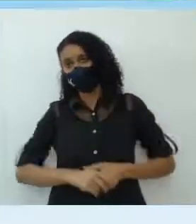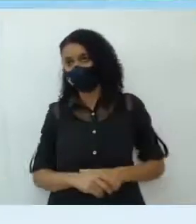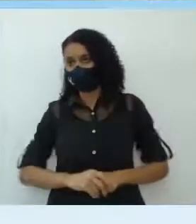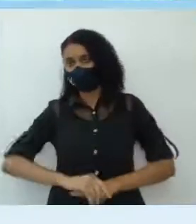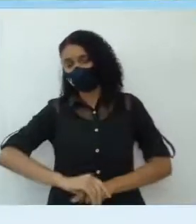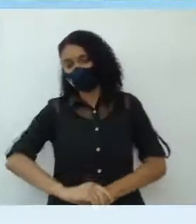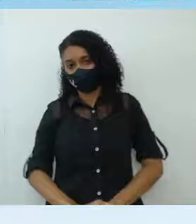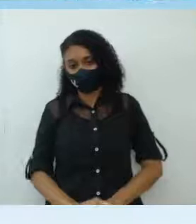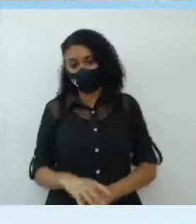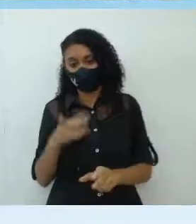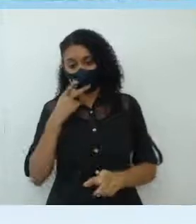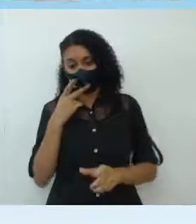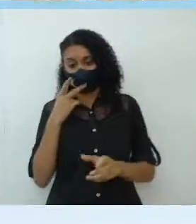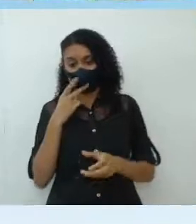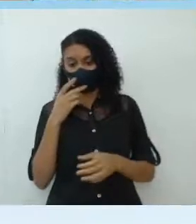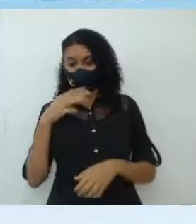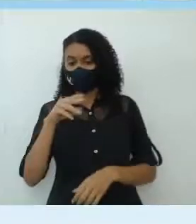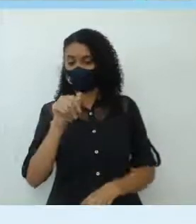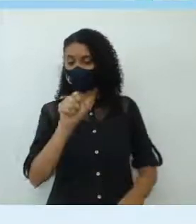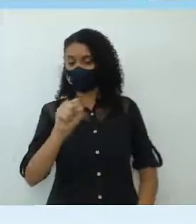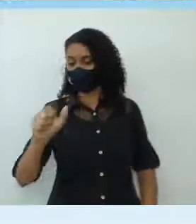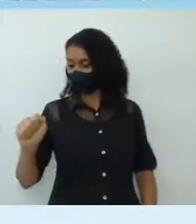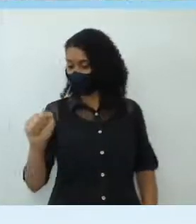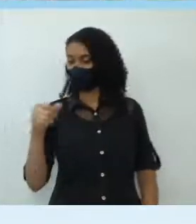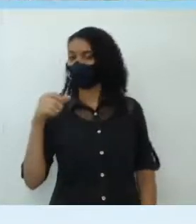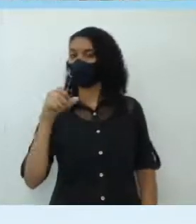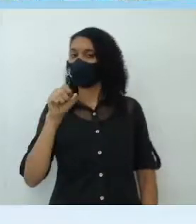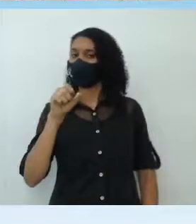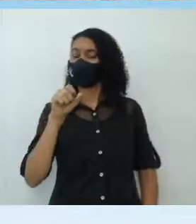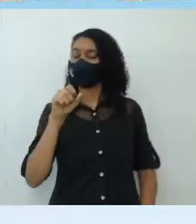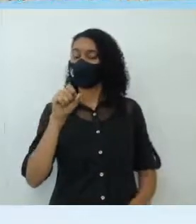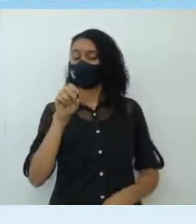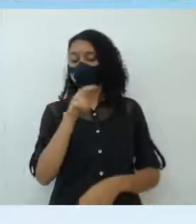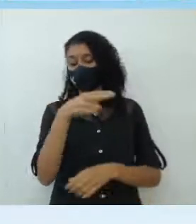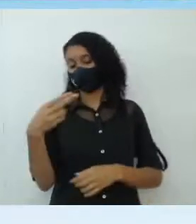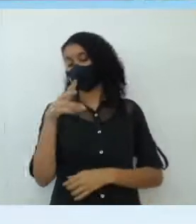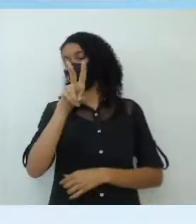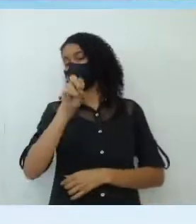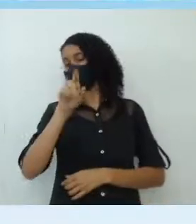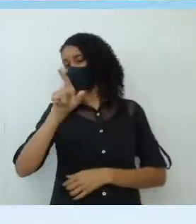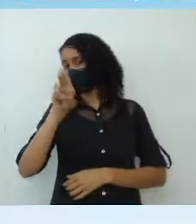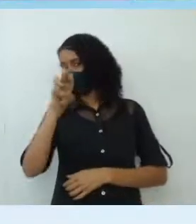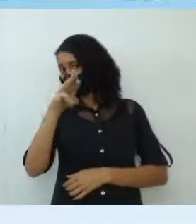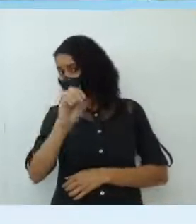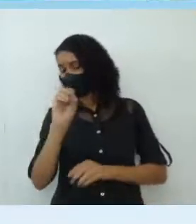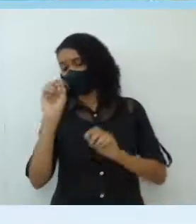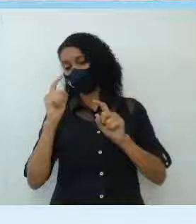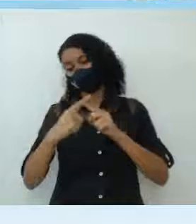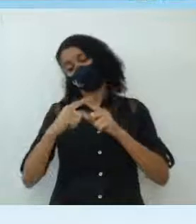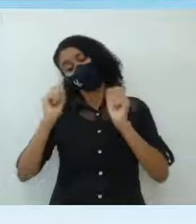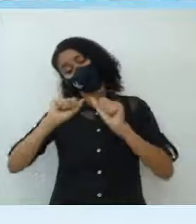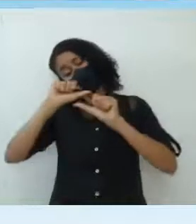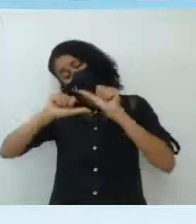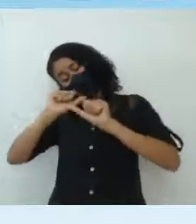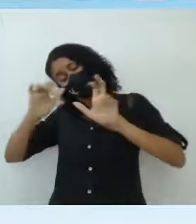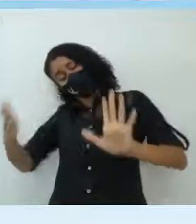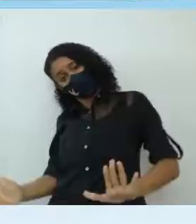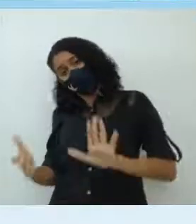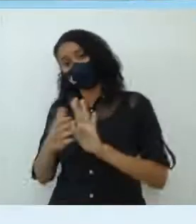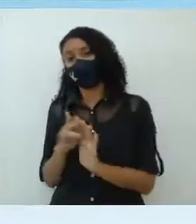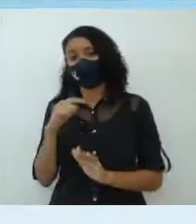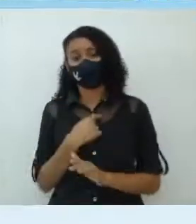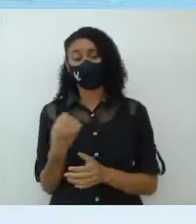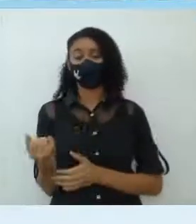dizer a massa da substância ou o volume ocupado por ela, porque isso tudo pode variar muito, a gente